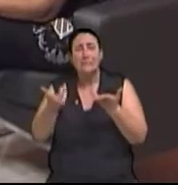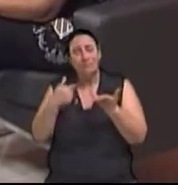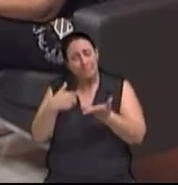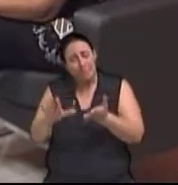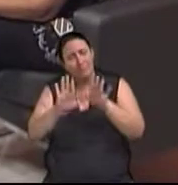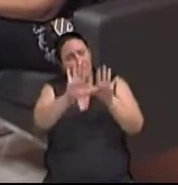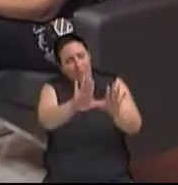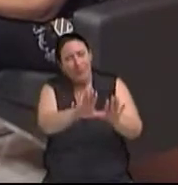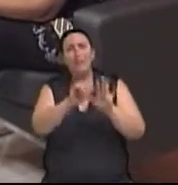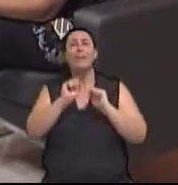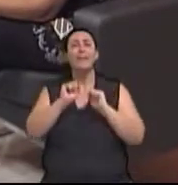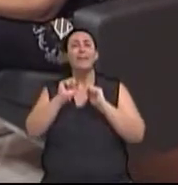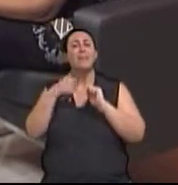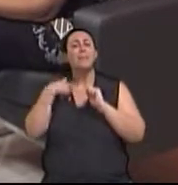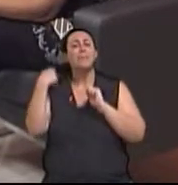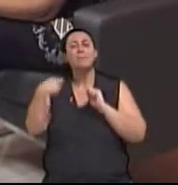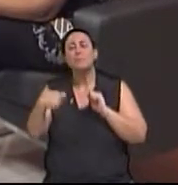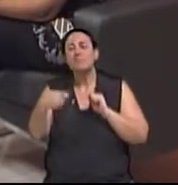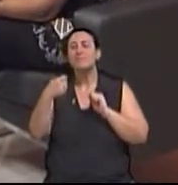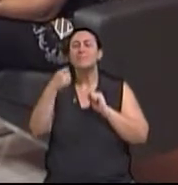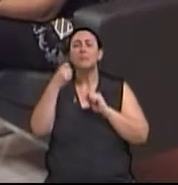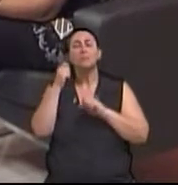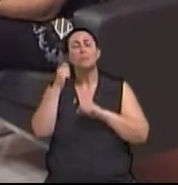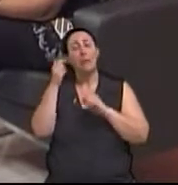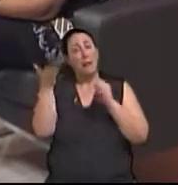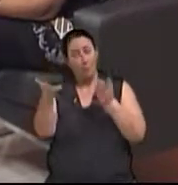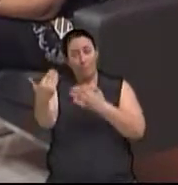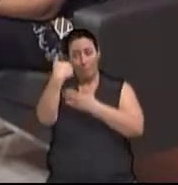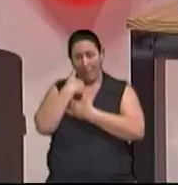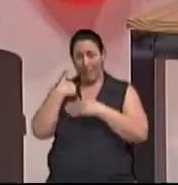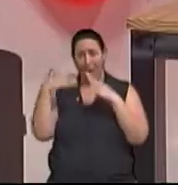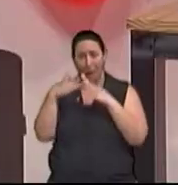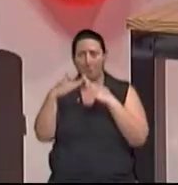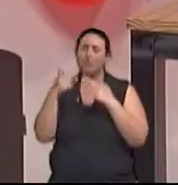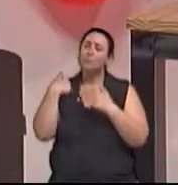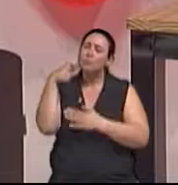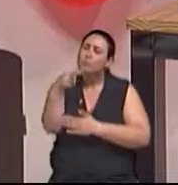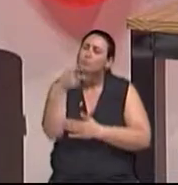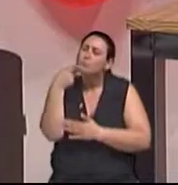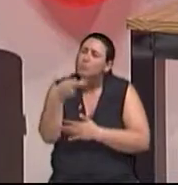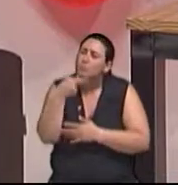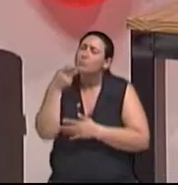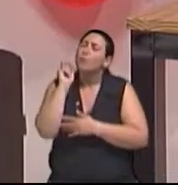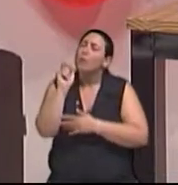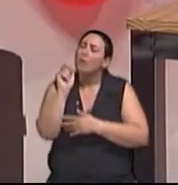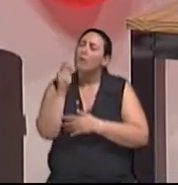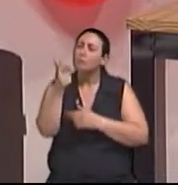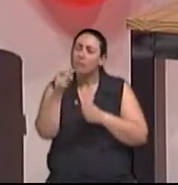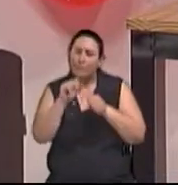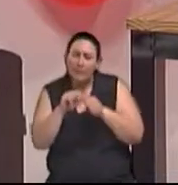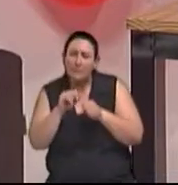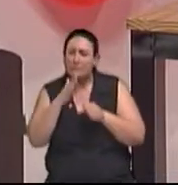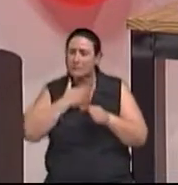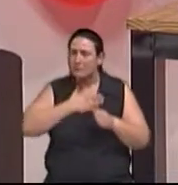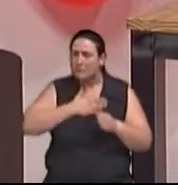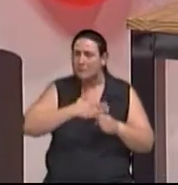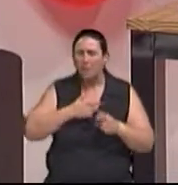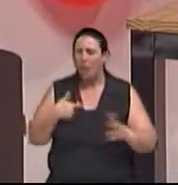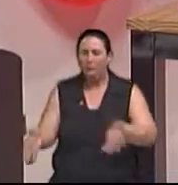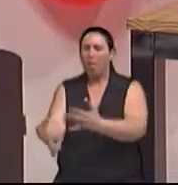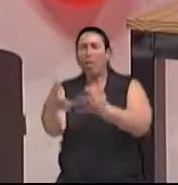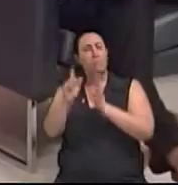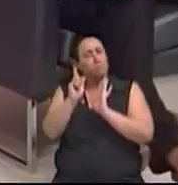preciso muito escutá-lo ter paciência saber principalmente que eles fazem as coisas mais devagar que o